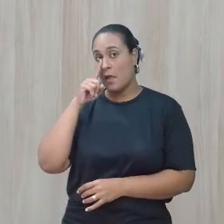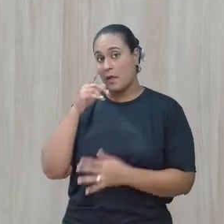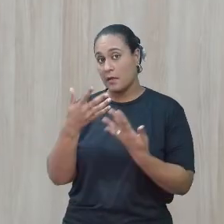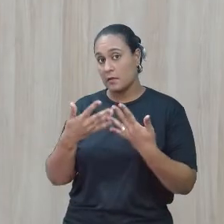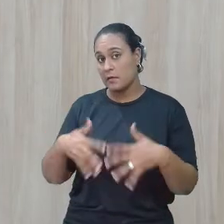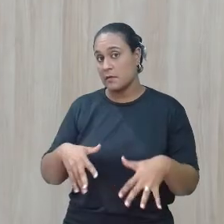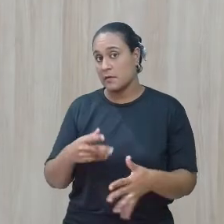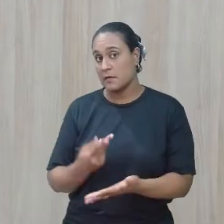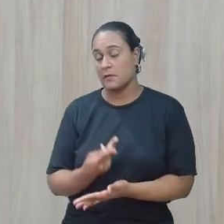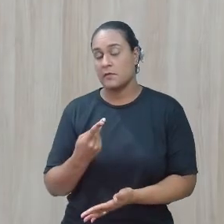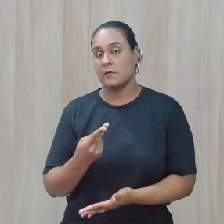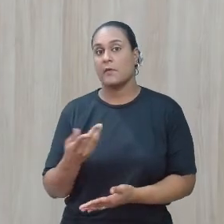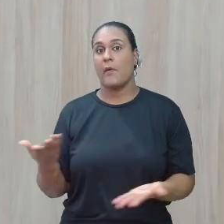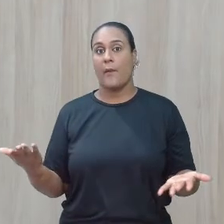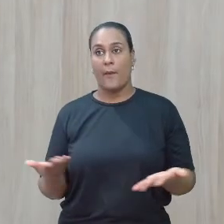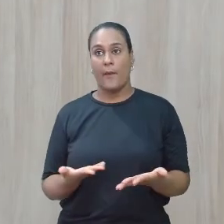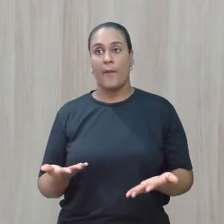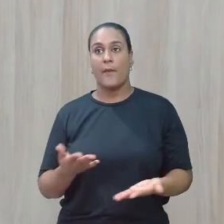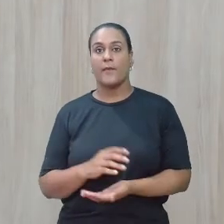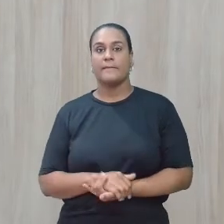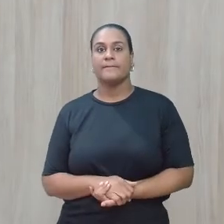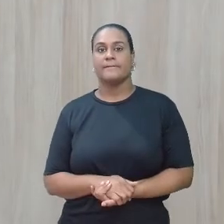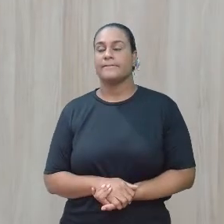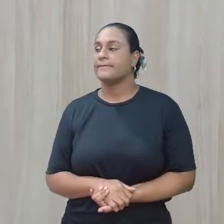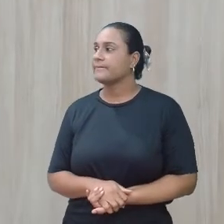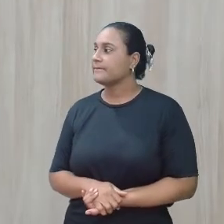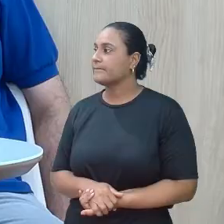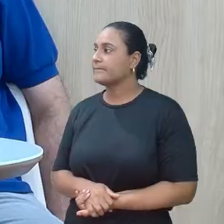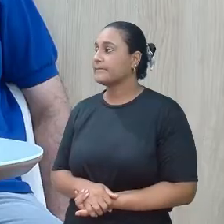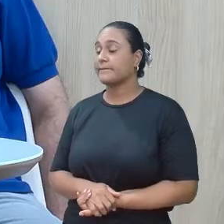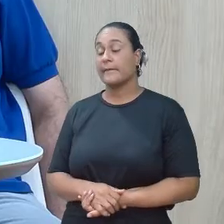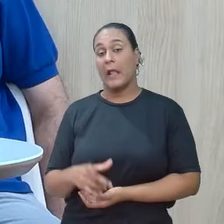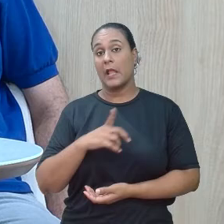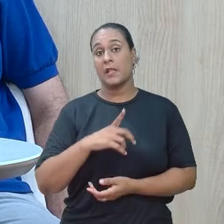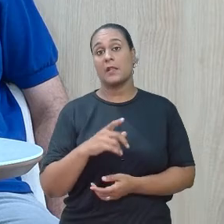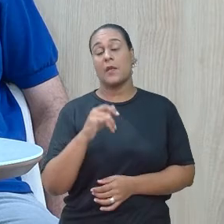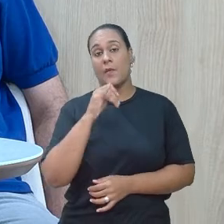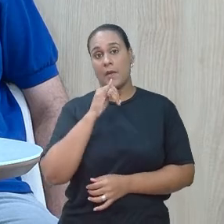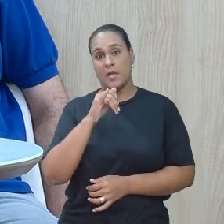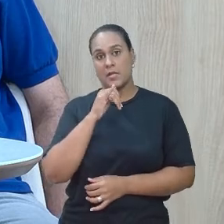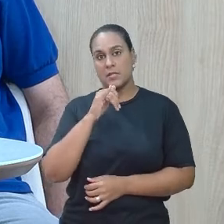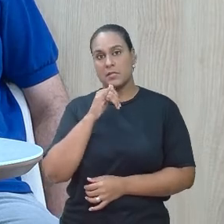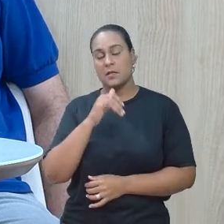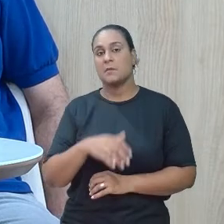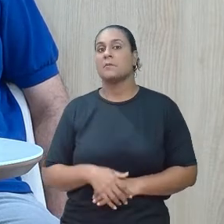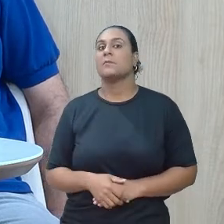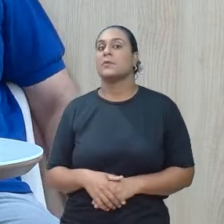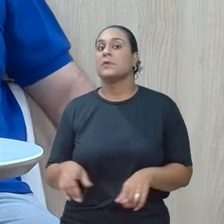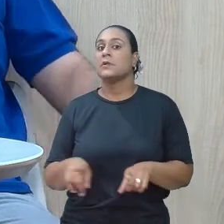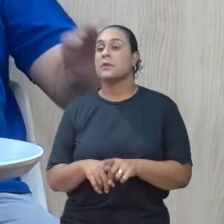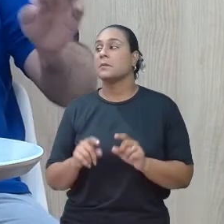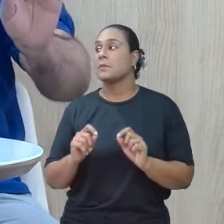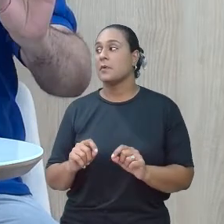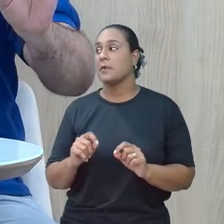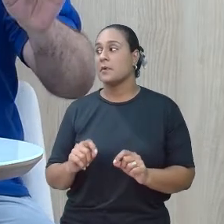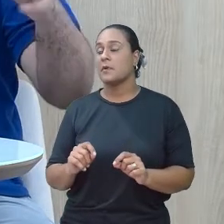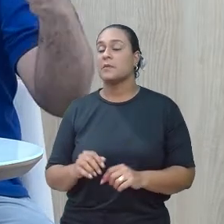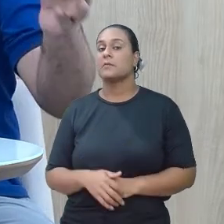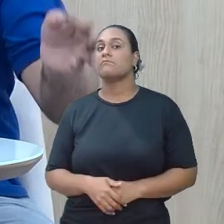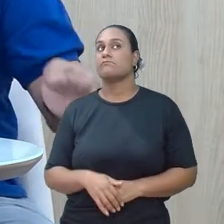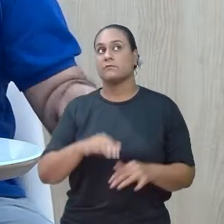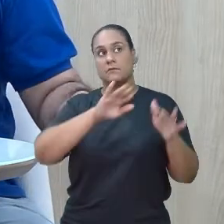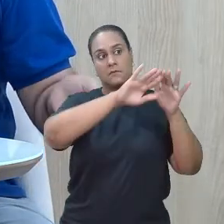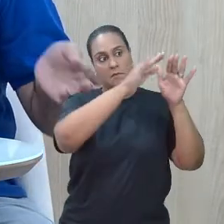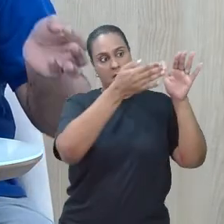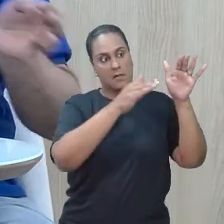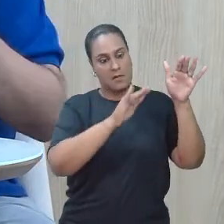ocorrem na atualidade. A gente tem até um exemplo, né, professora, bem próximo aqui nosso, na questão dos deslizamentos